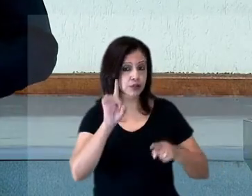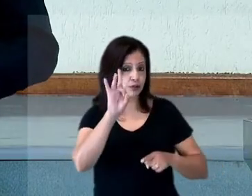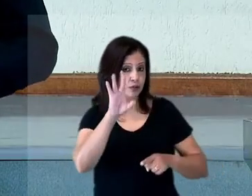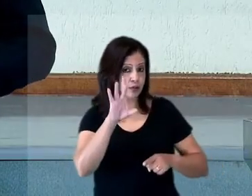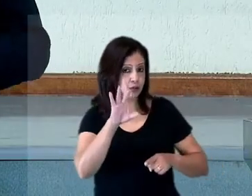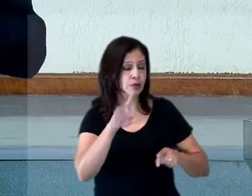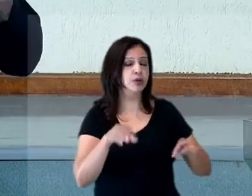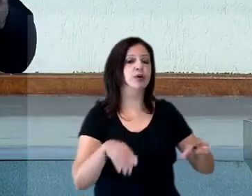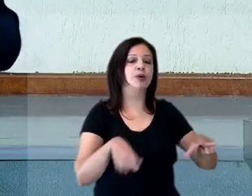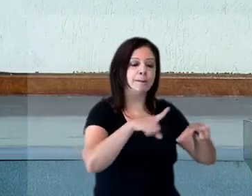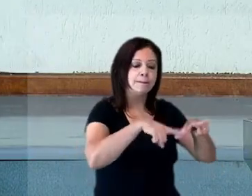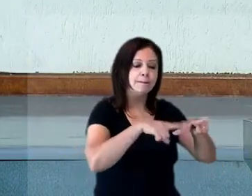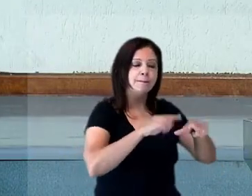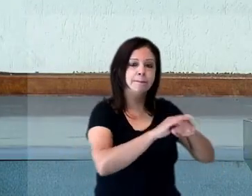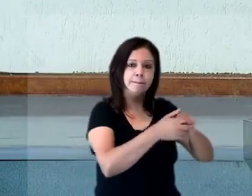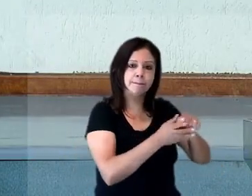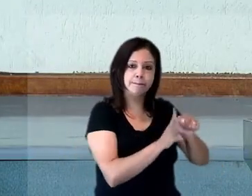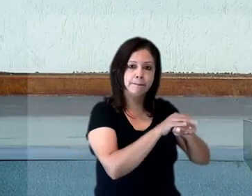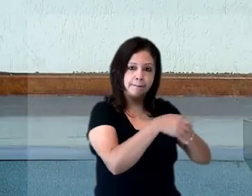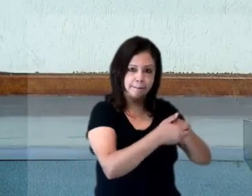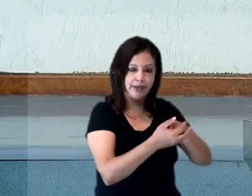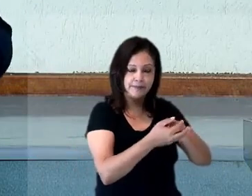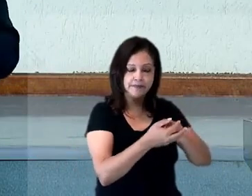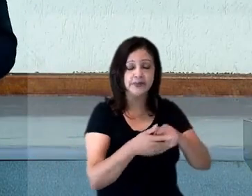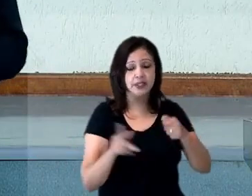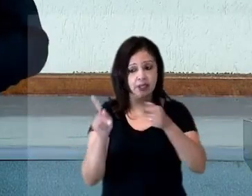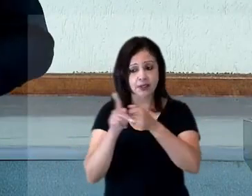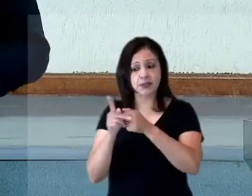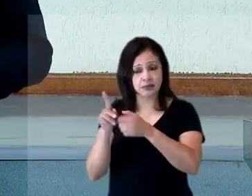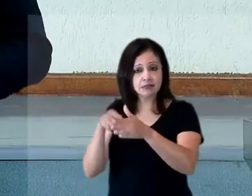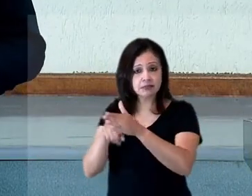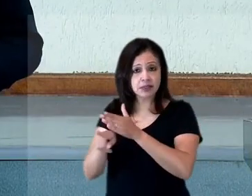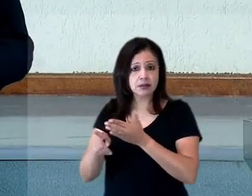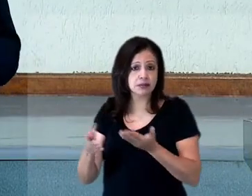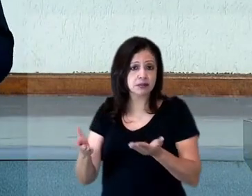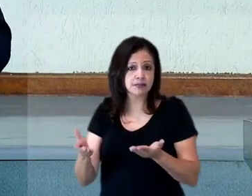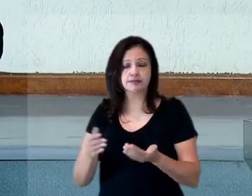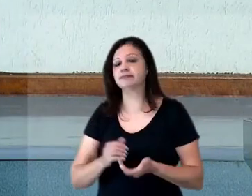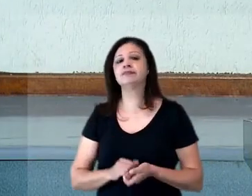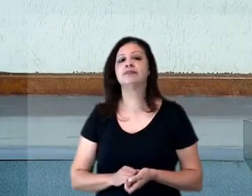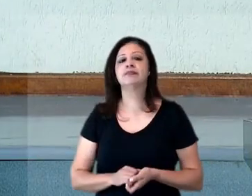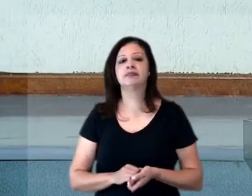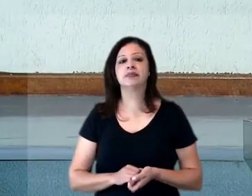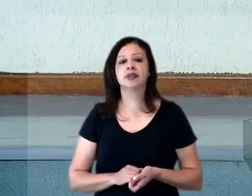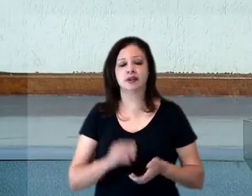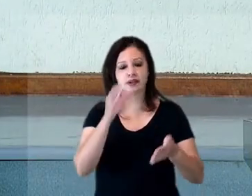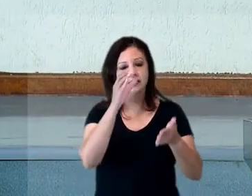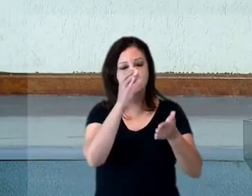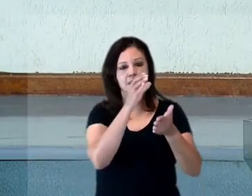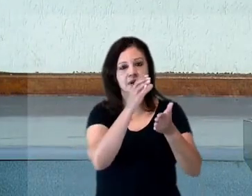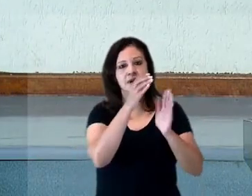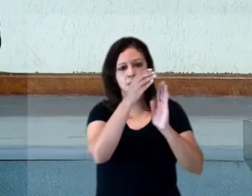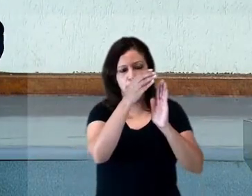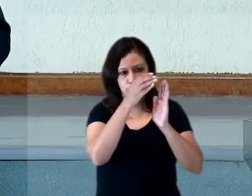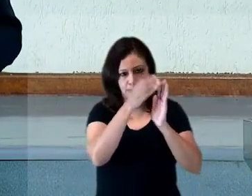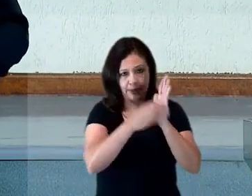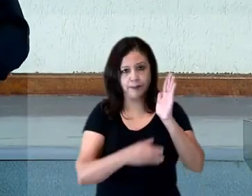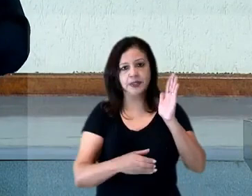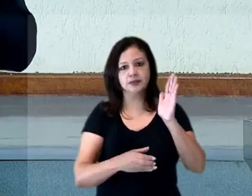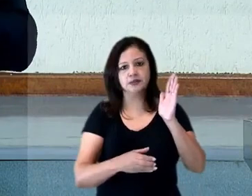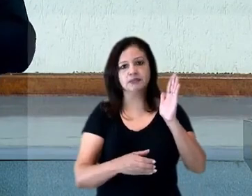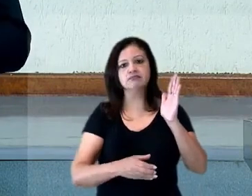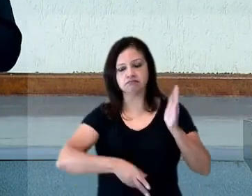de Pedro no início da mensagem, do texto que nós lemos. E o capítulo continua, então, relatando também